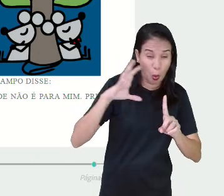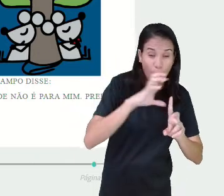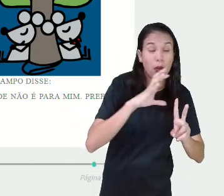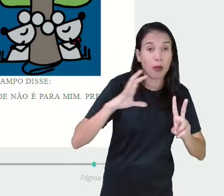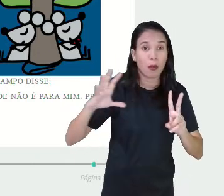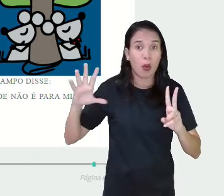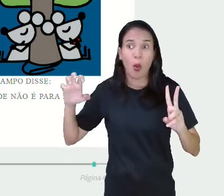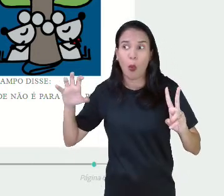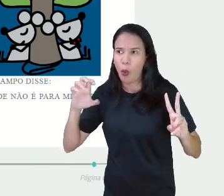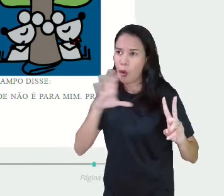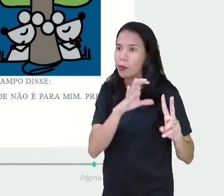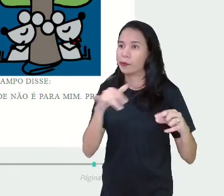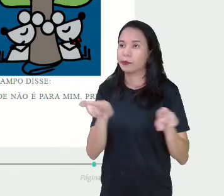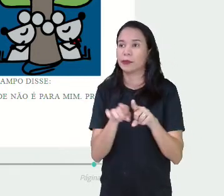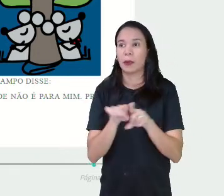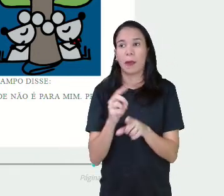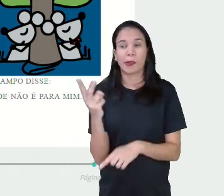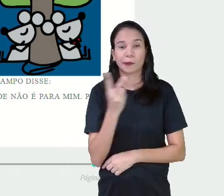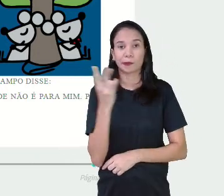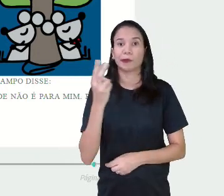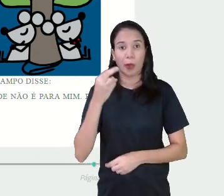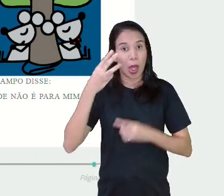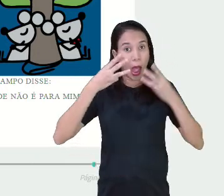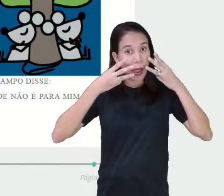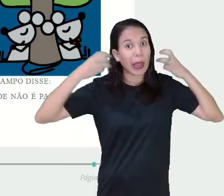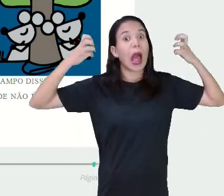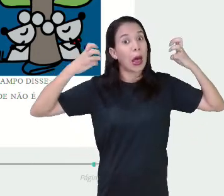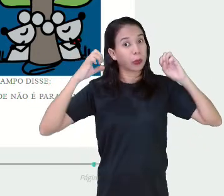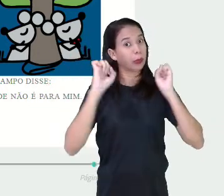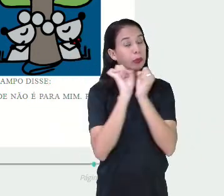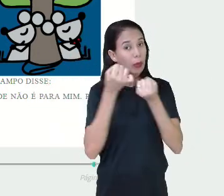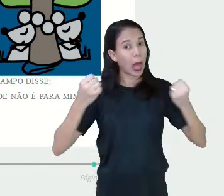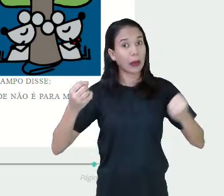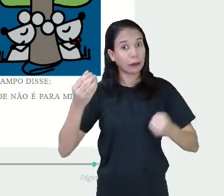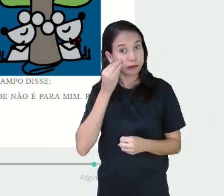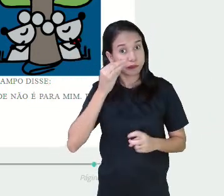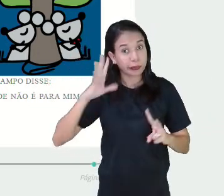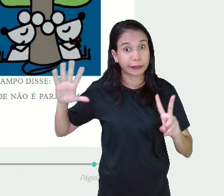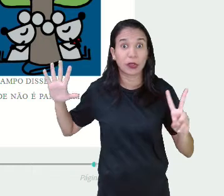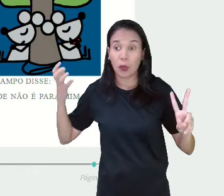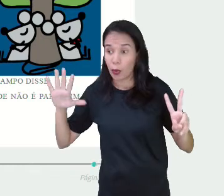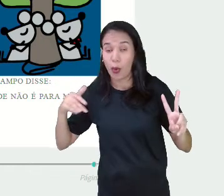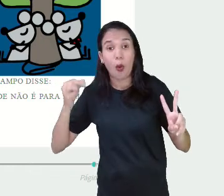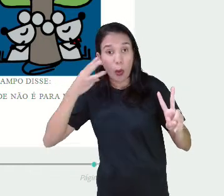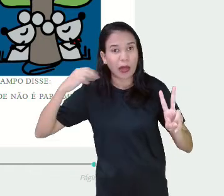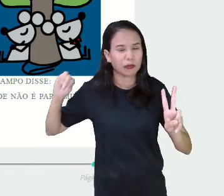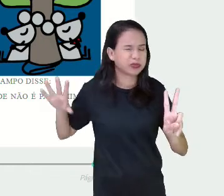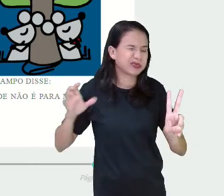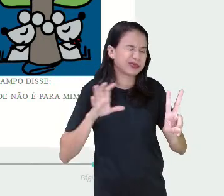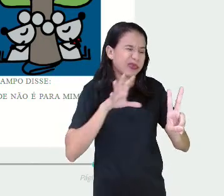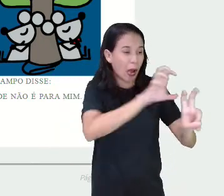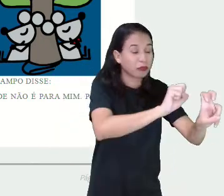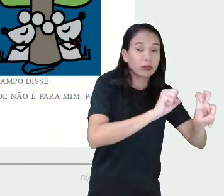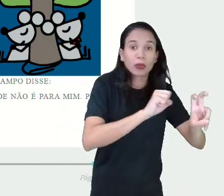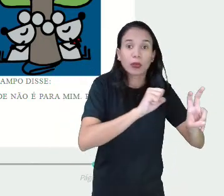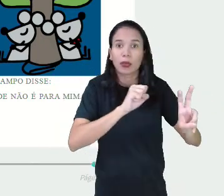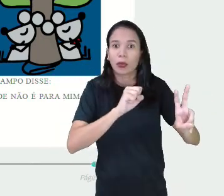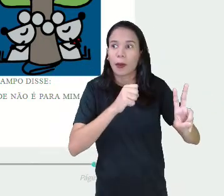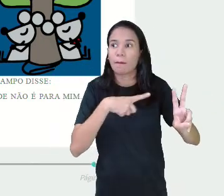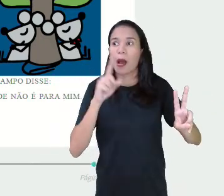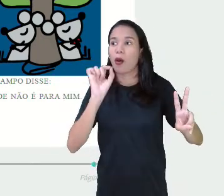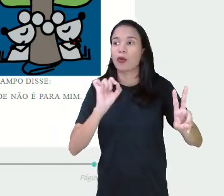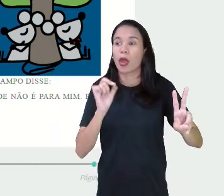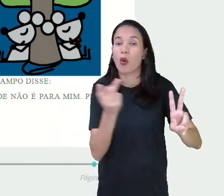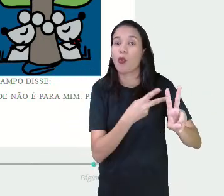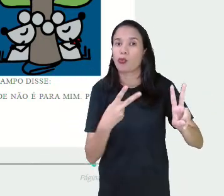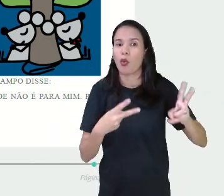E também por dois gatos enormes que tentaram pegá-los. Num piscar de olhos,